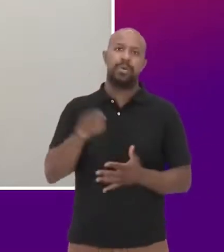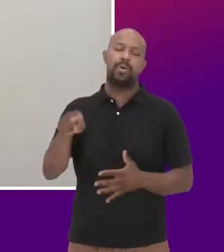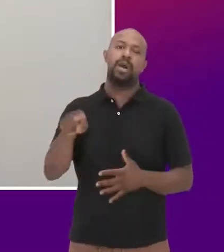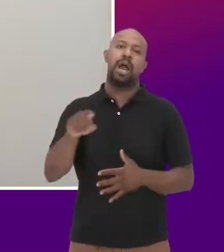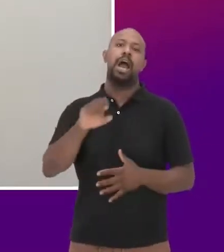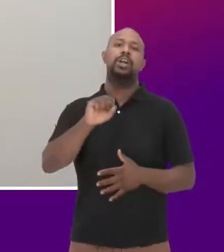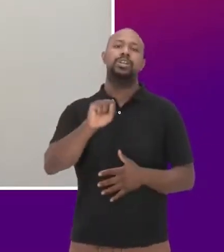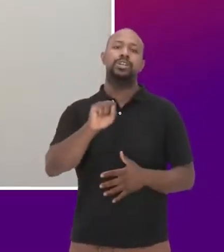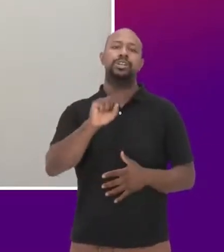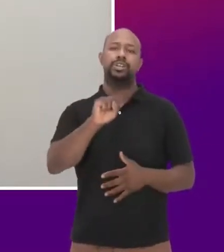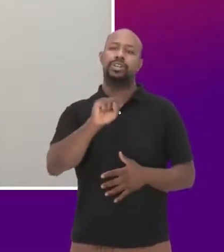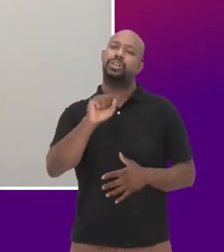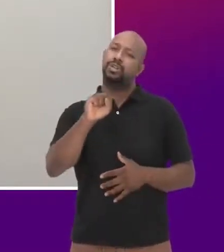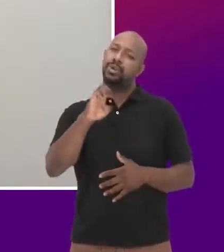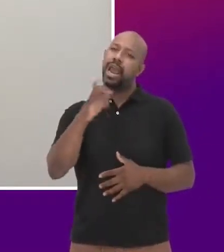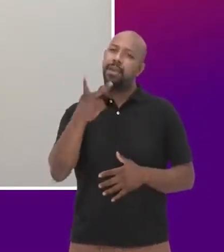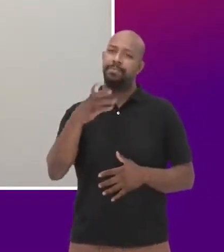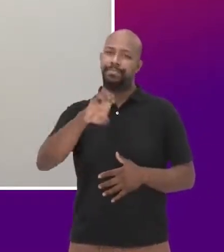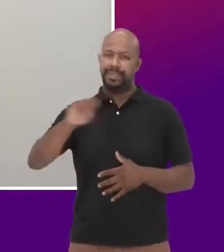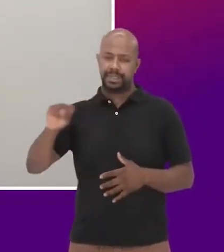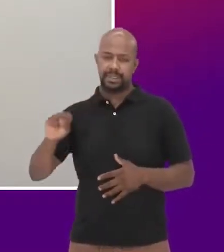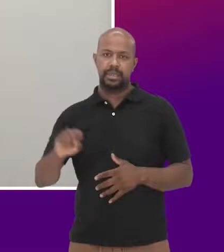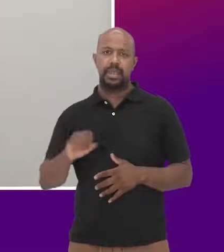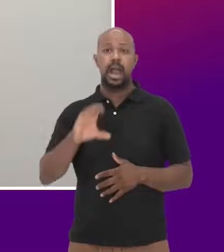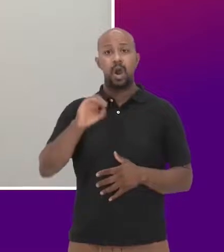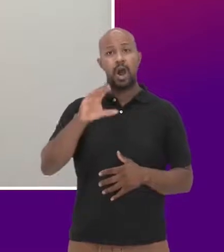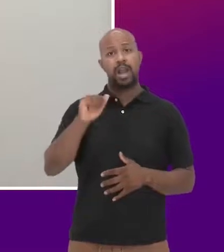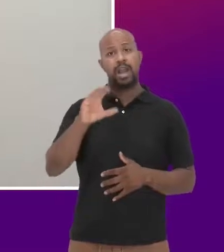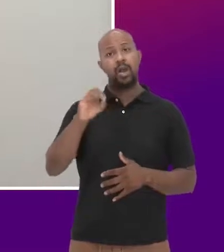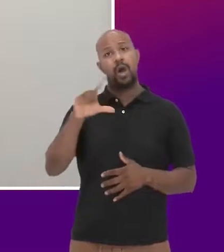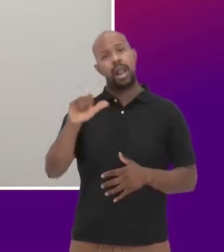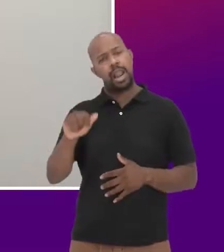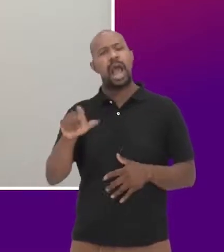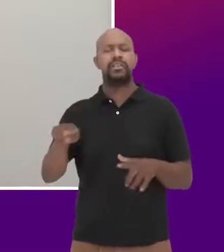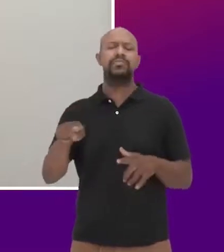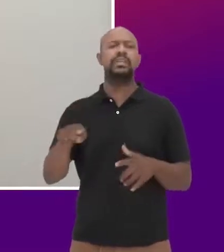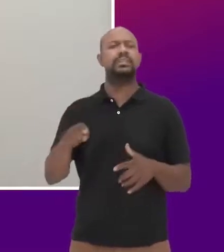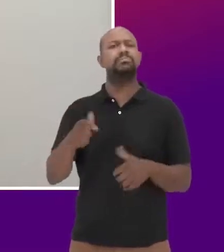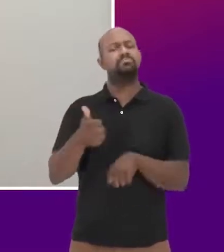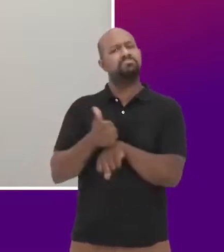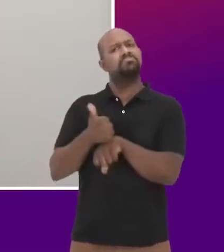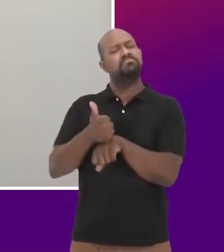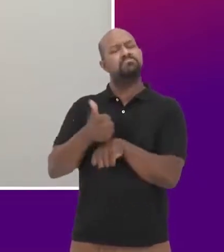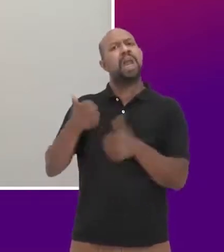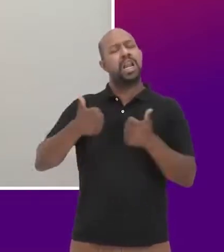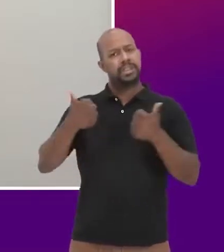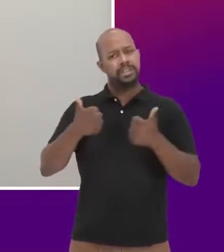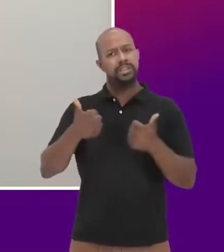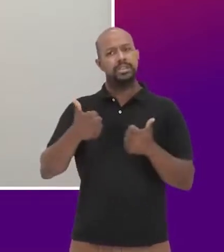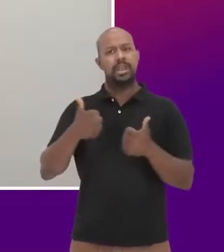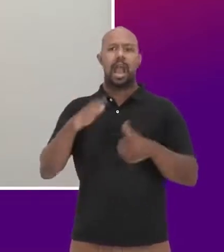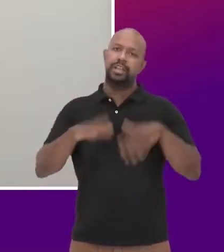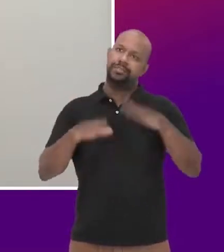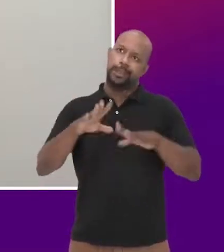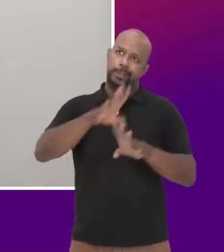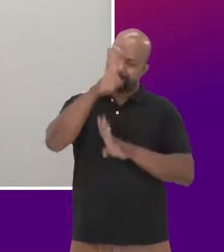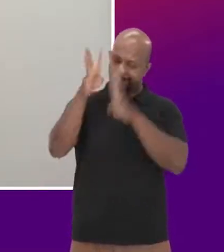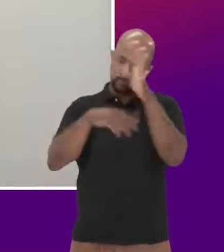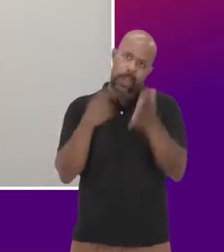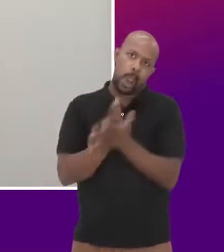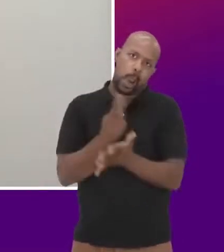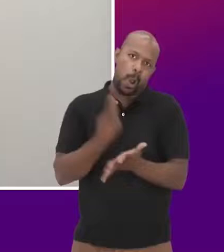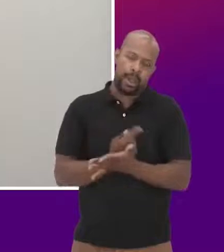Schweppes. A Coca-Cola, às vezes merecidamente, às vezes